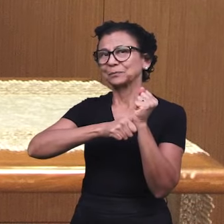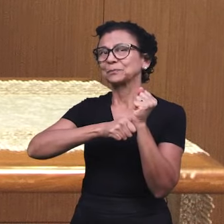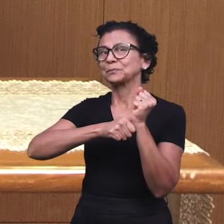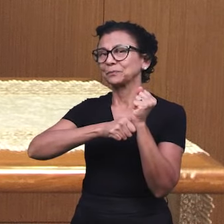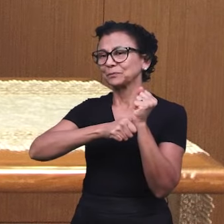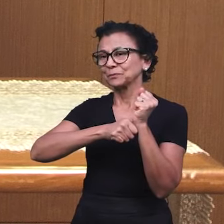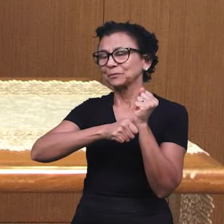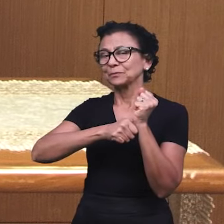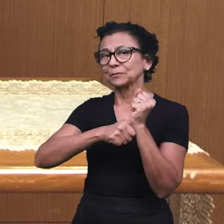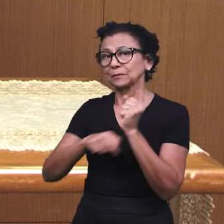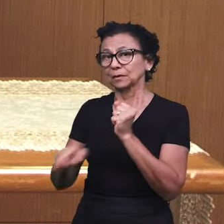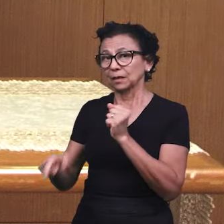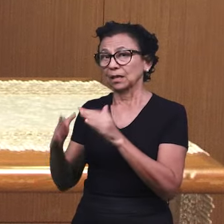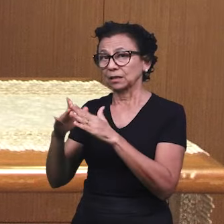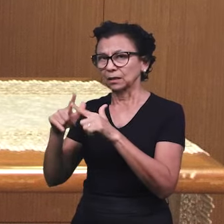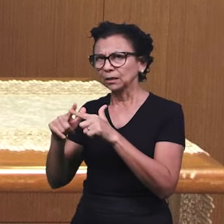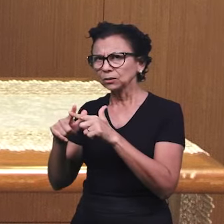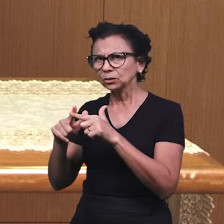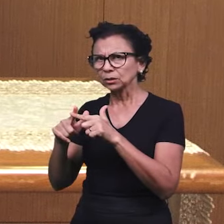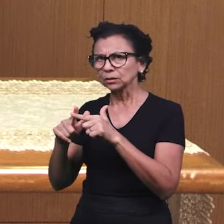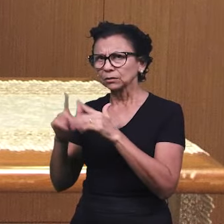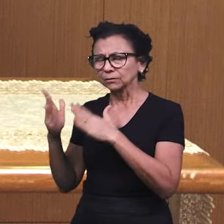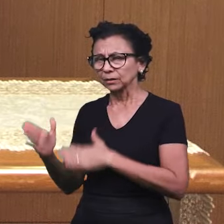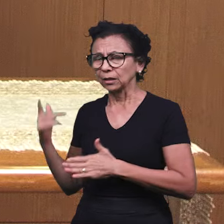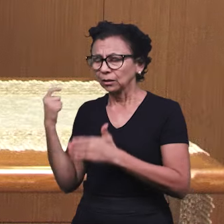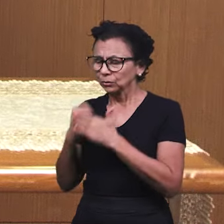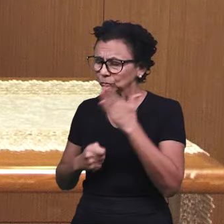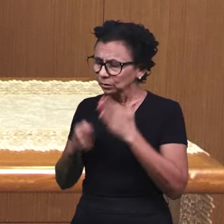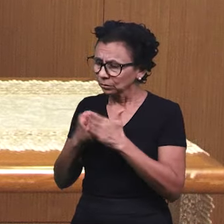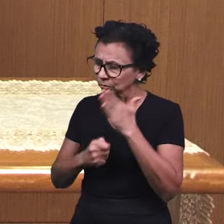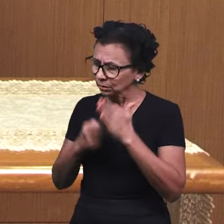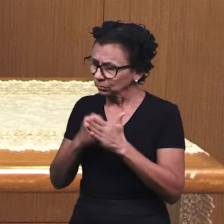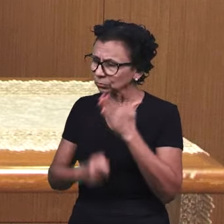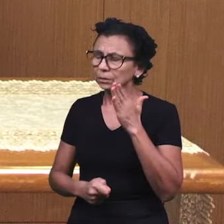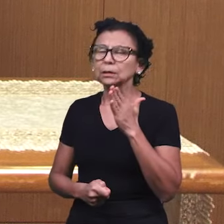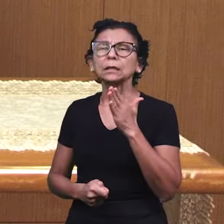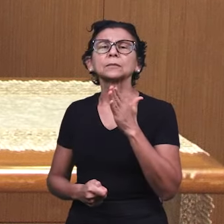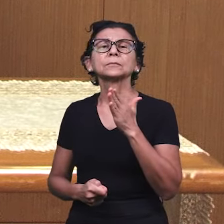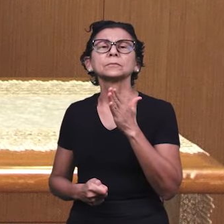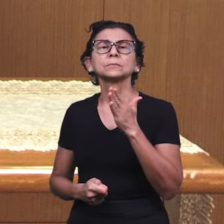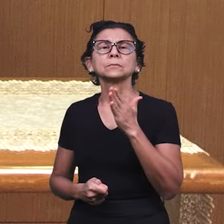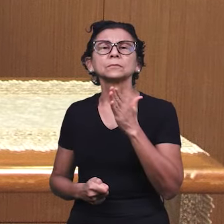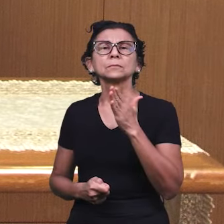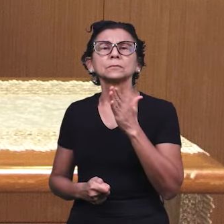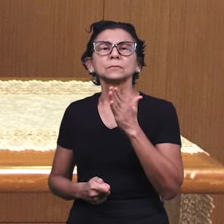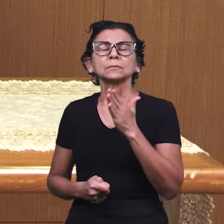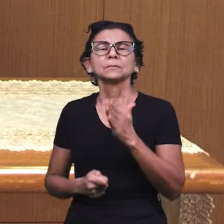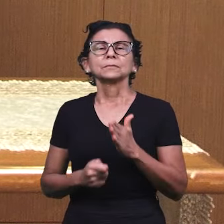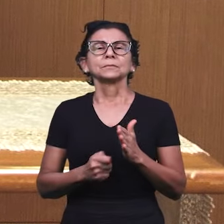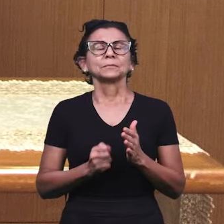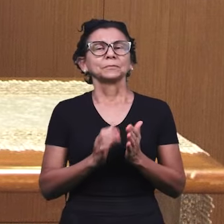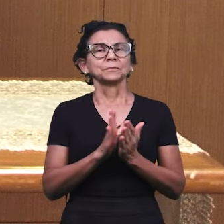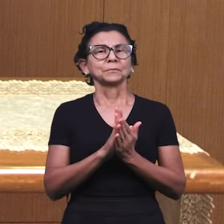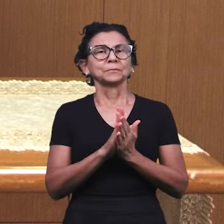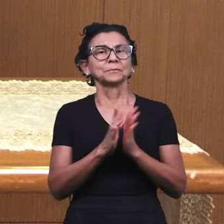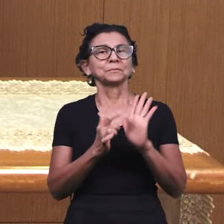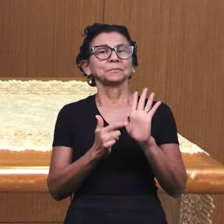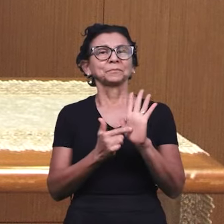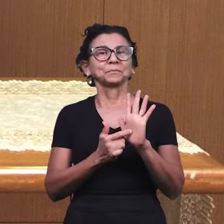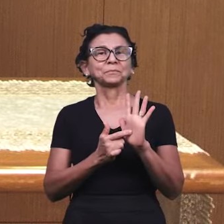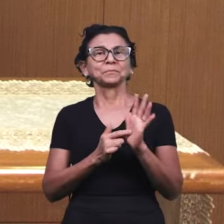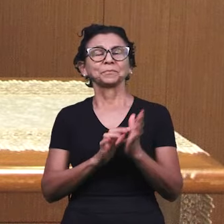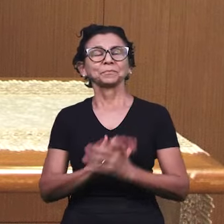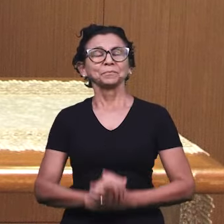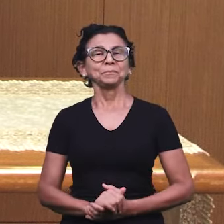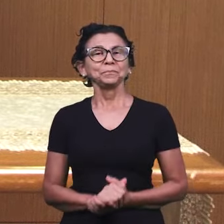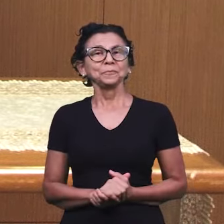Então, a igreja luta, ou seja, para que esse mistério seja guardado. O texto diz assim: escondi a tua palavra